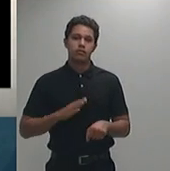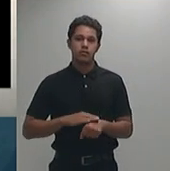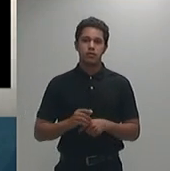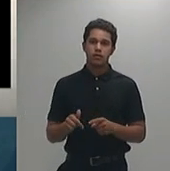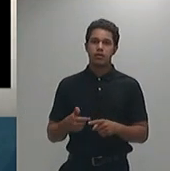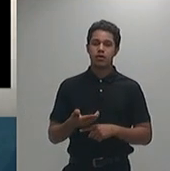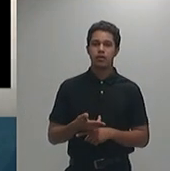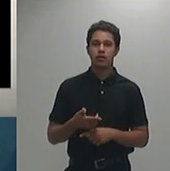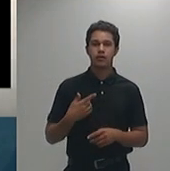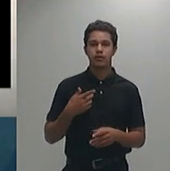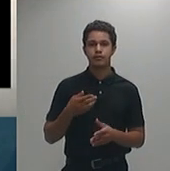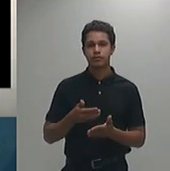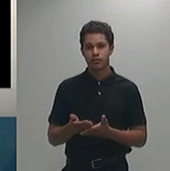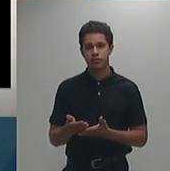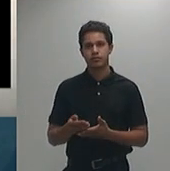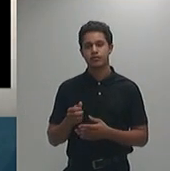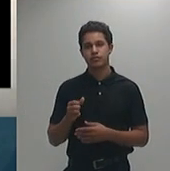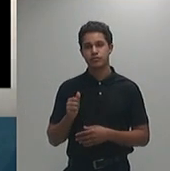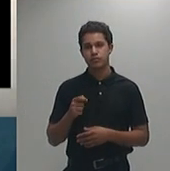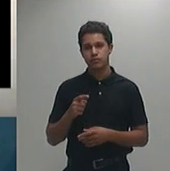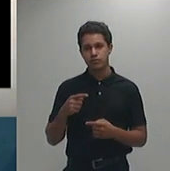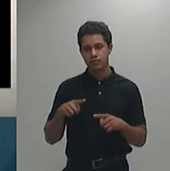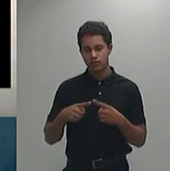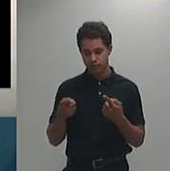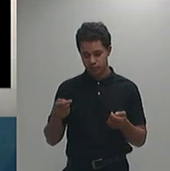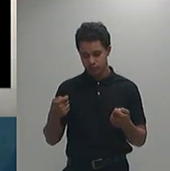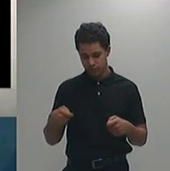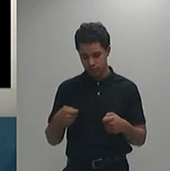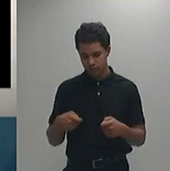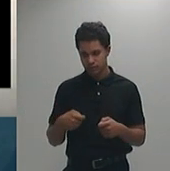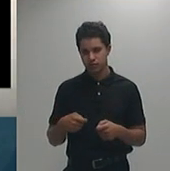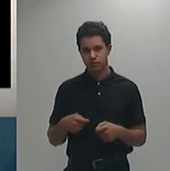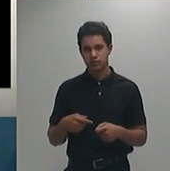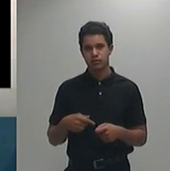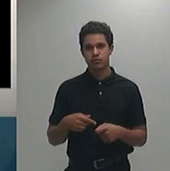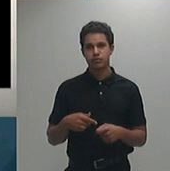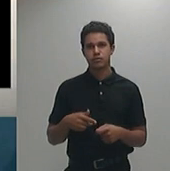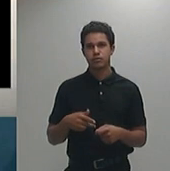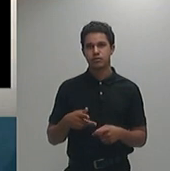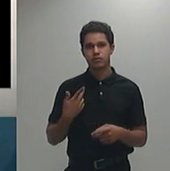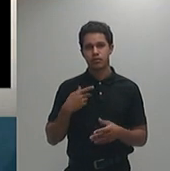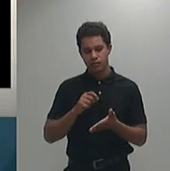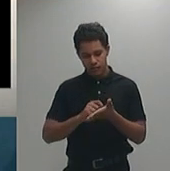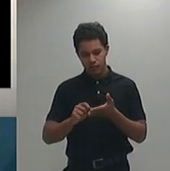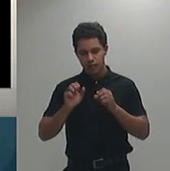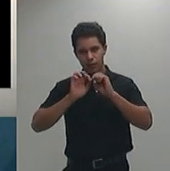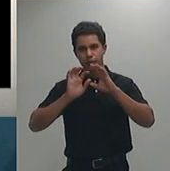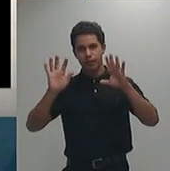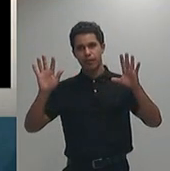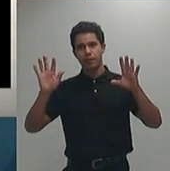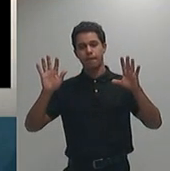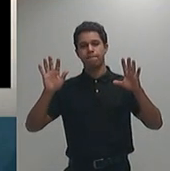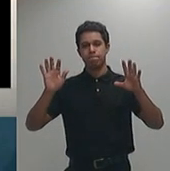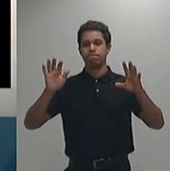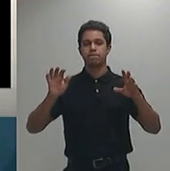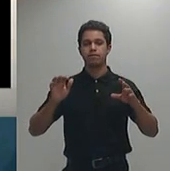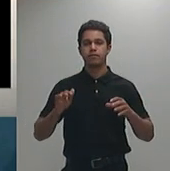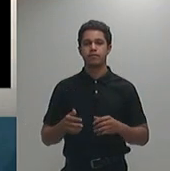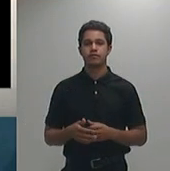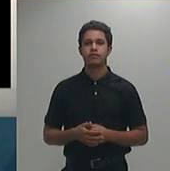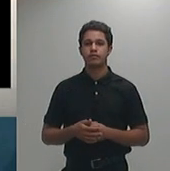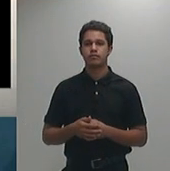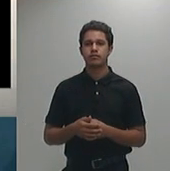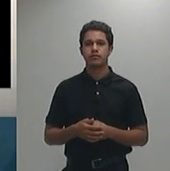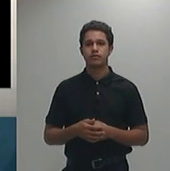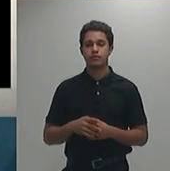próprio traje Então isso é preciso que seja bastante é sublinhado E além disso